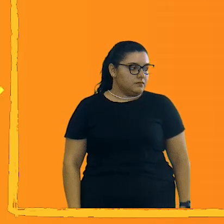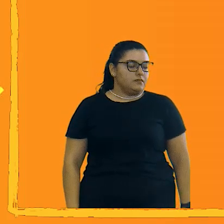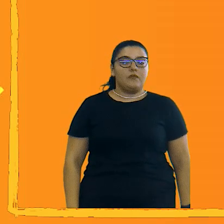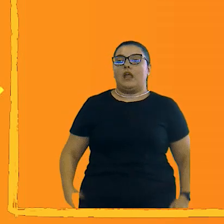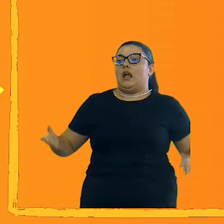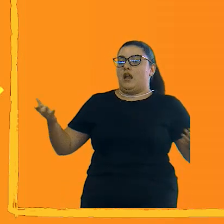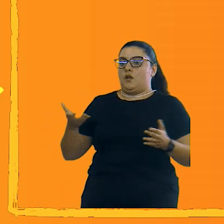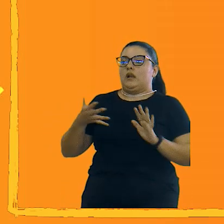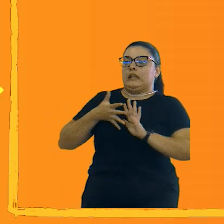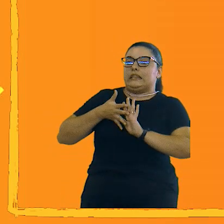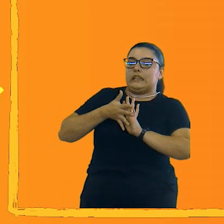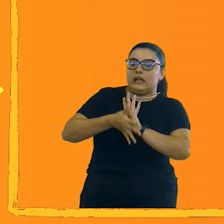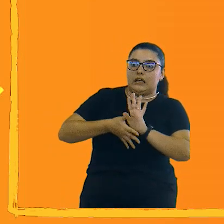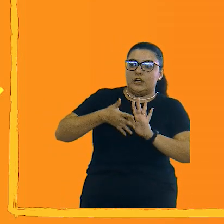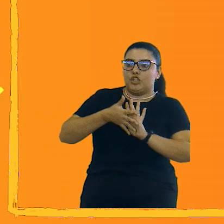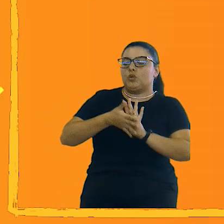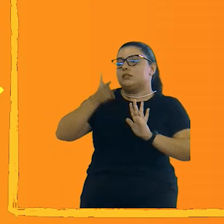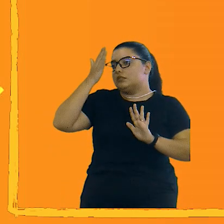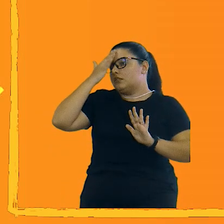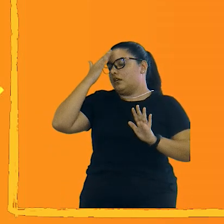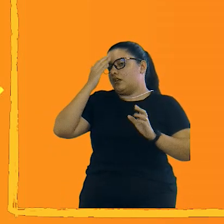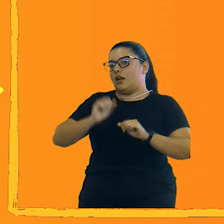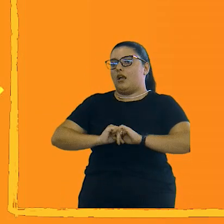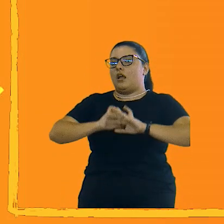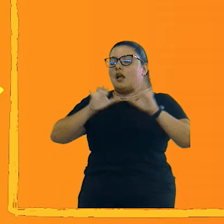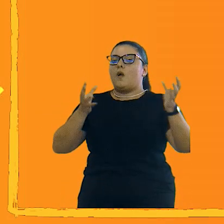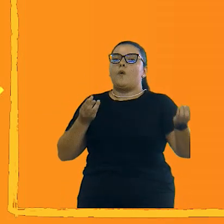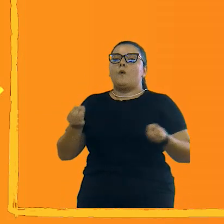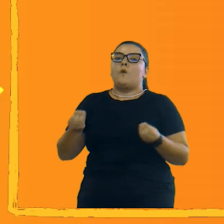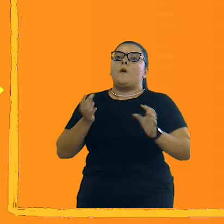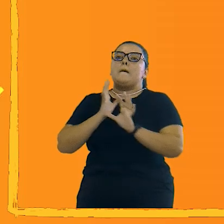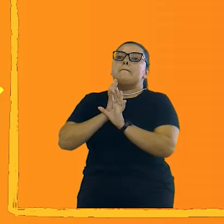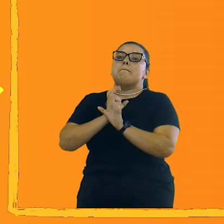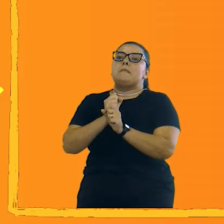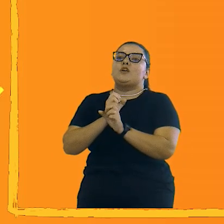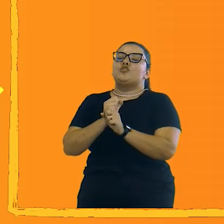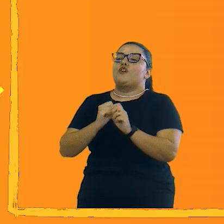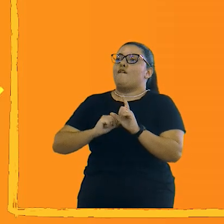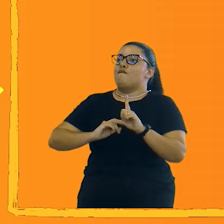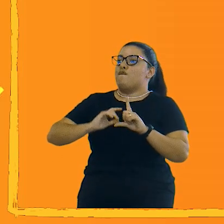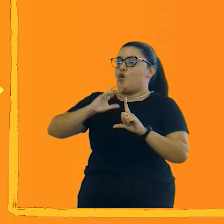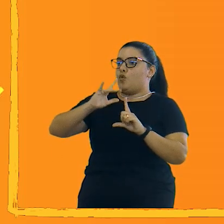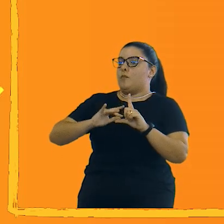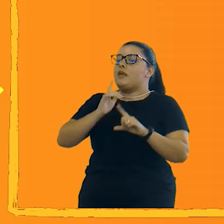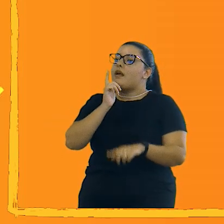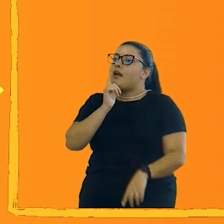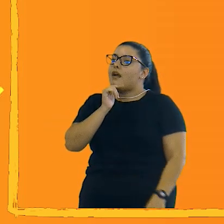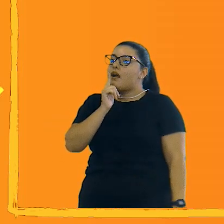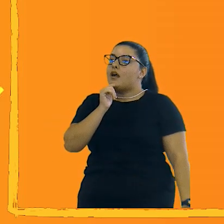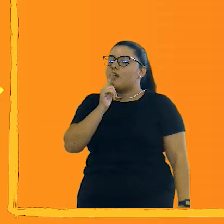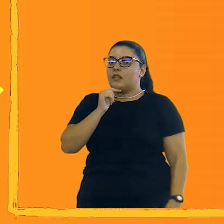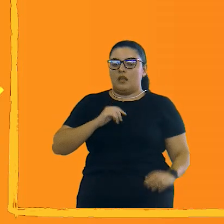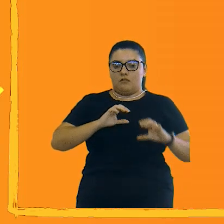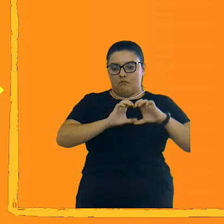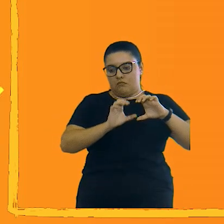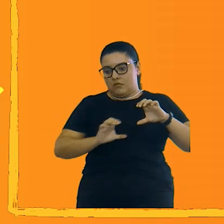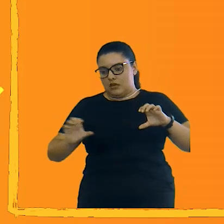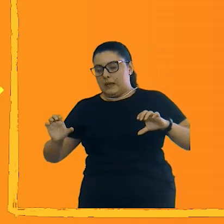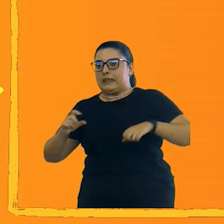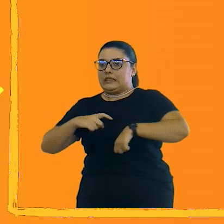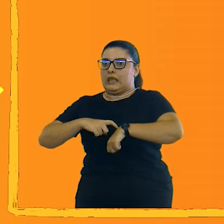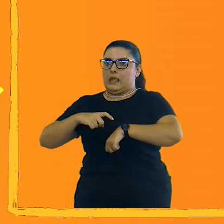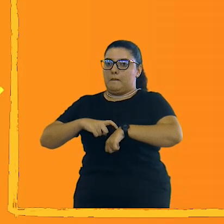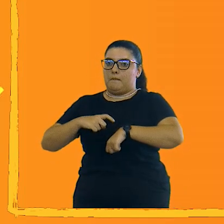essa questão precisamos entender a unidade correta para medir o volume de água que passa por uma tubulação e um Per período de